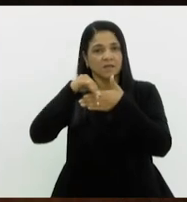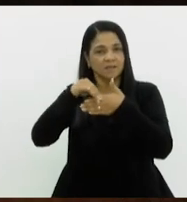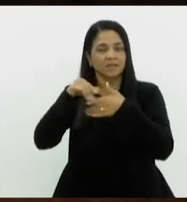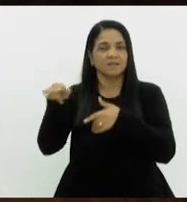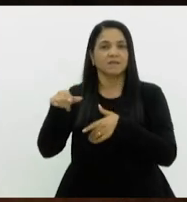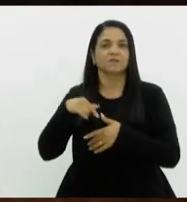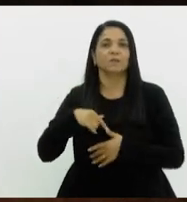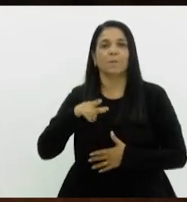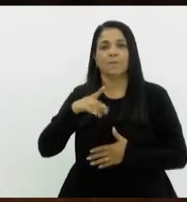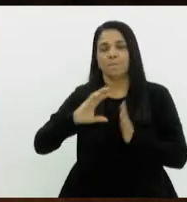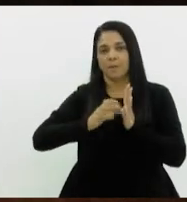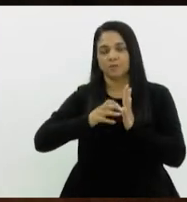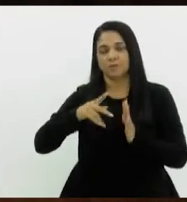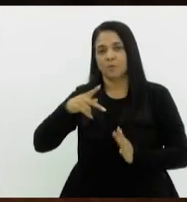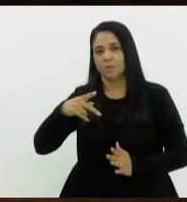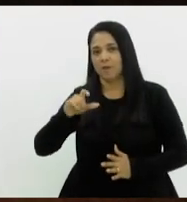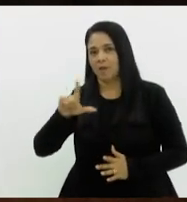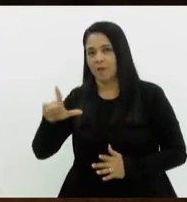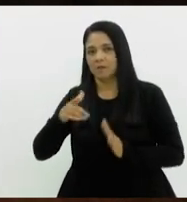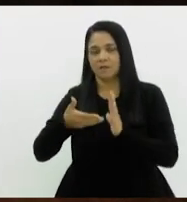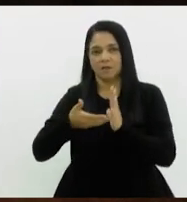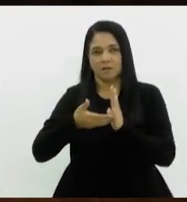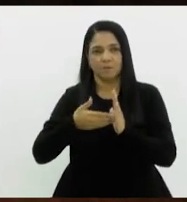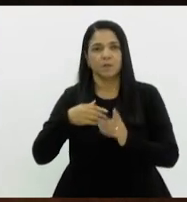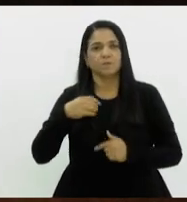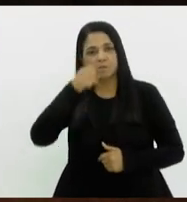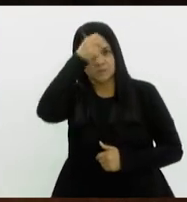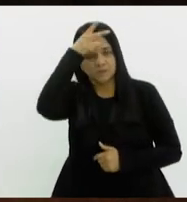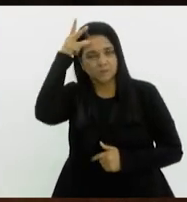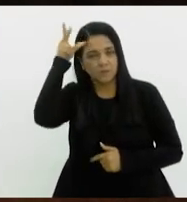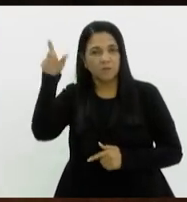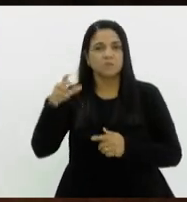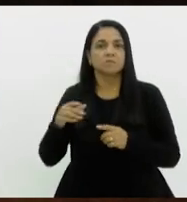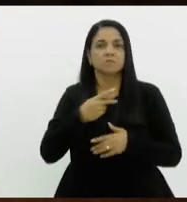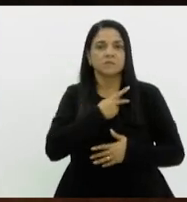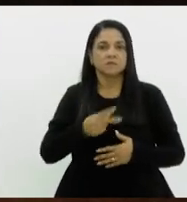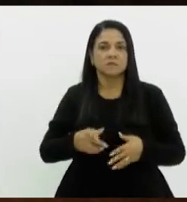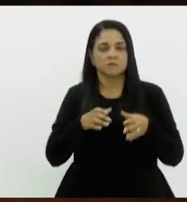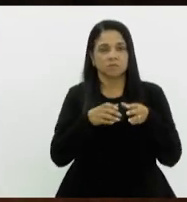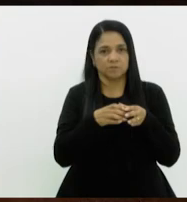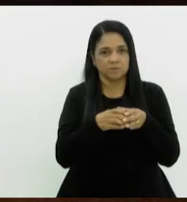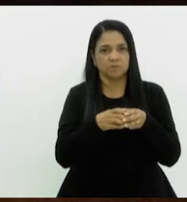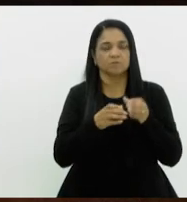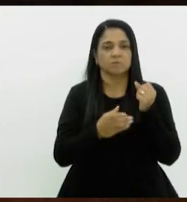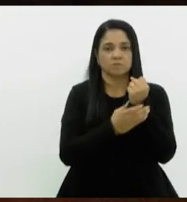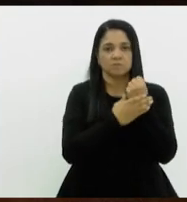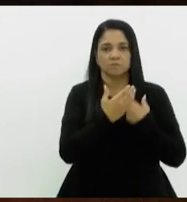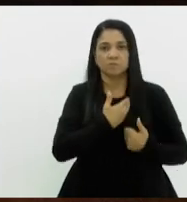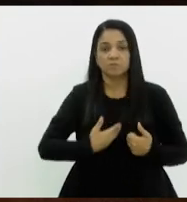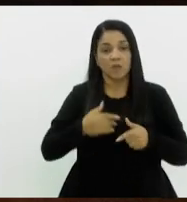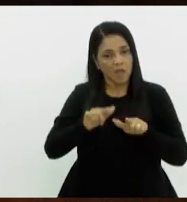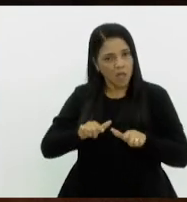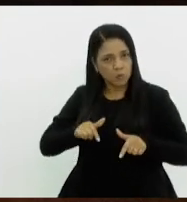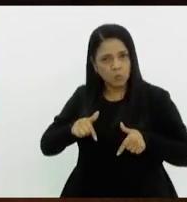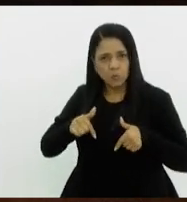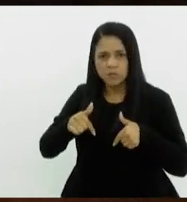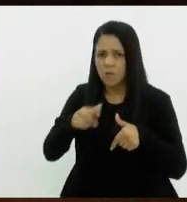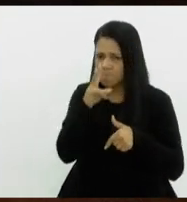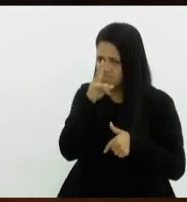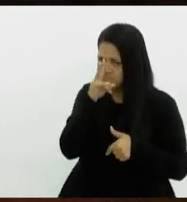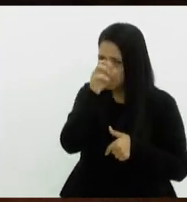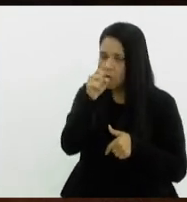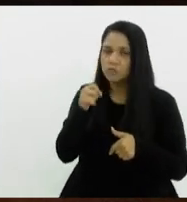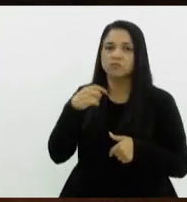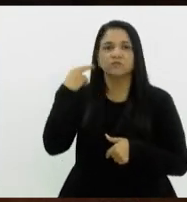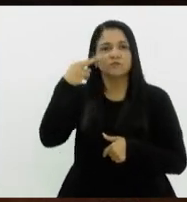Câmara Municipal, presidente da Comissão de Segurança Pública, e que, graças a uma forte atuação do